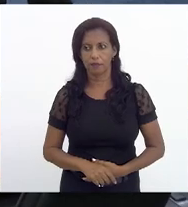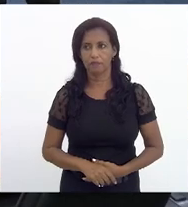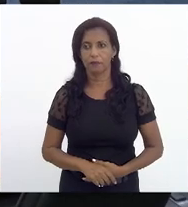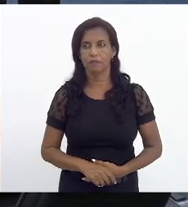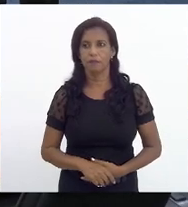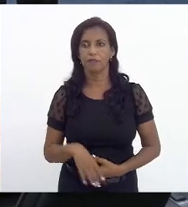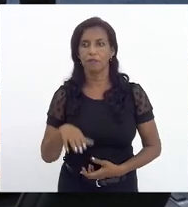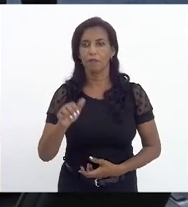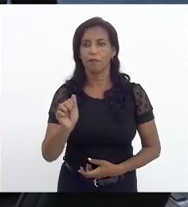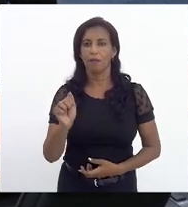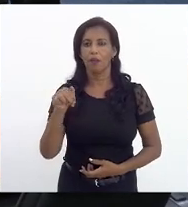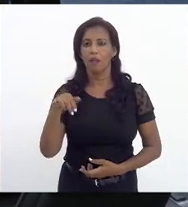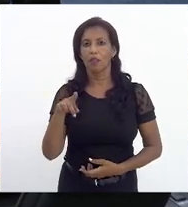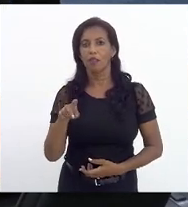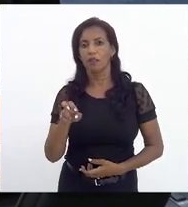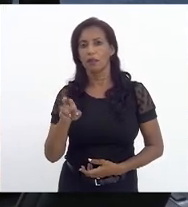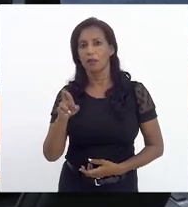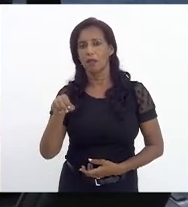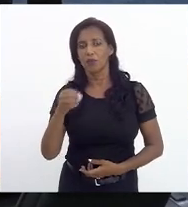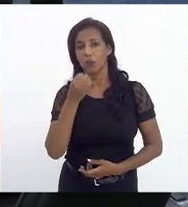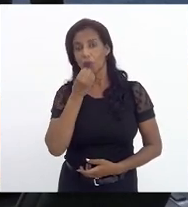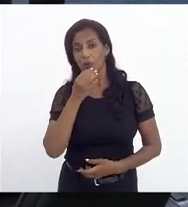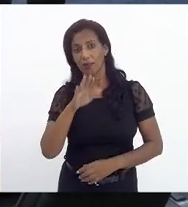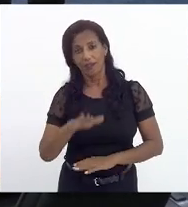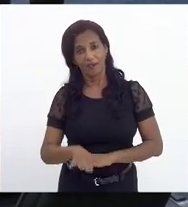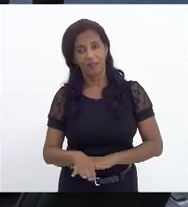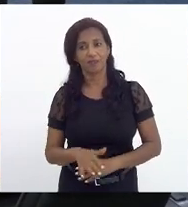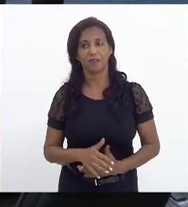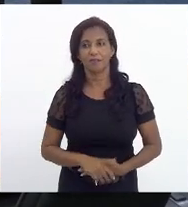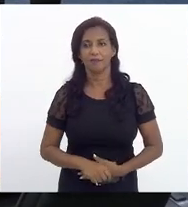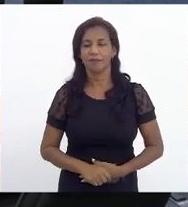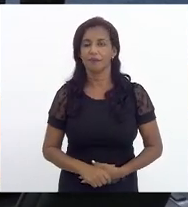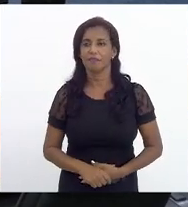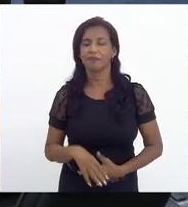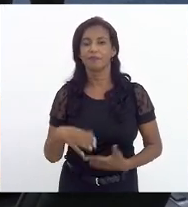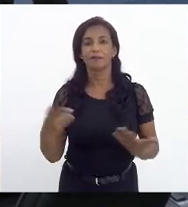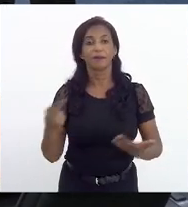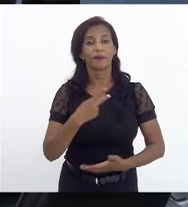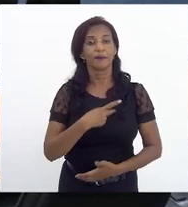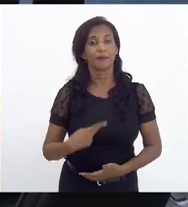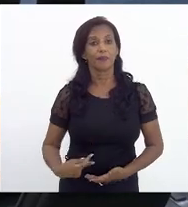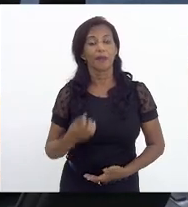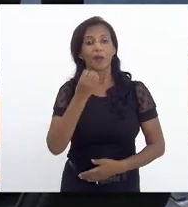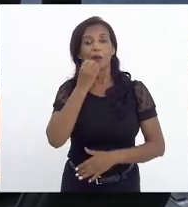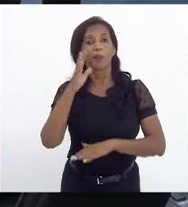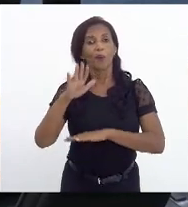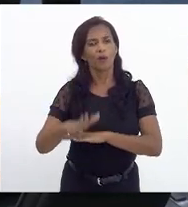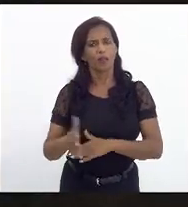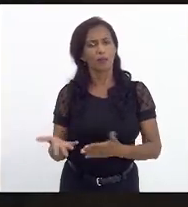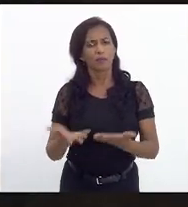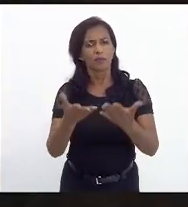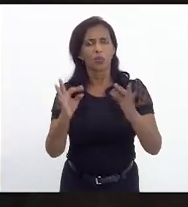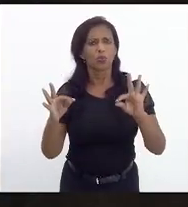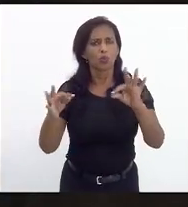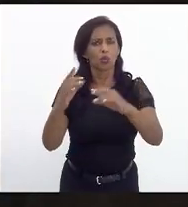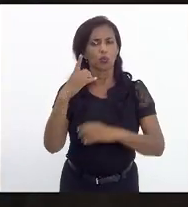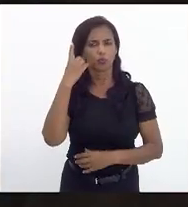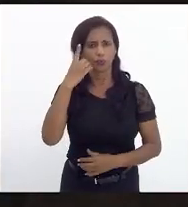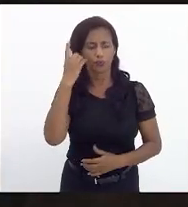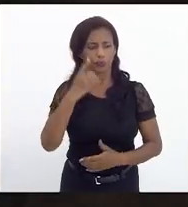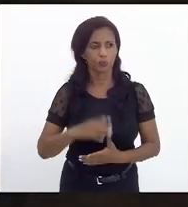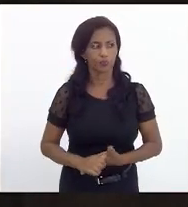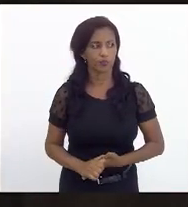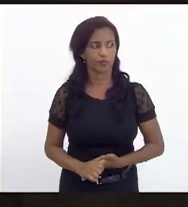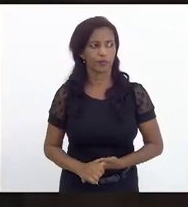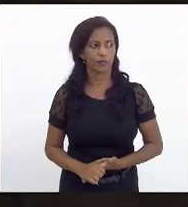Deputado Anderson Moraes, boa tarde. Senhor presidente, boa tarde, senhor presidente, senhoras e senhores deputados.